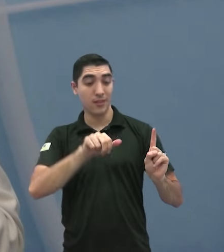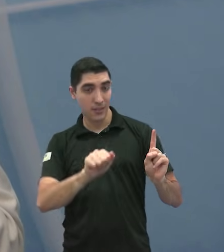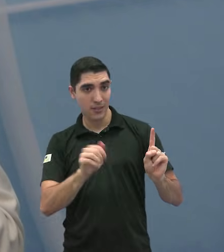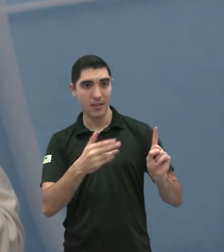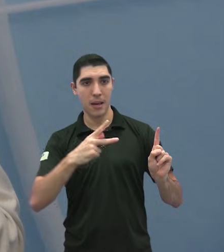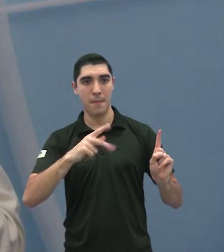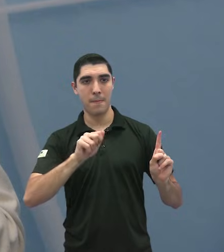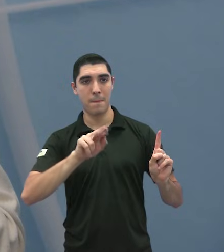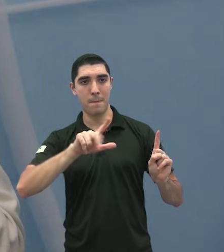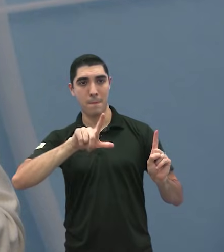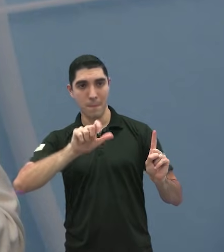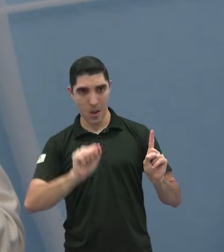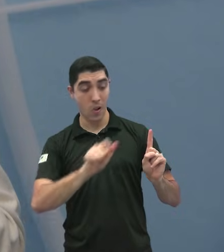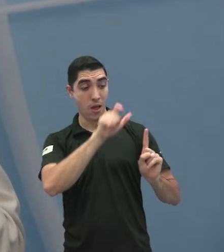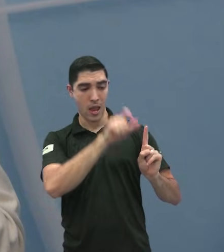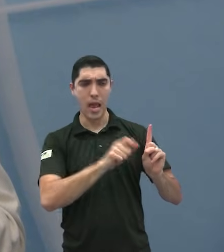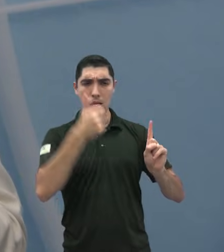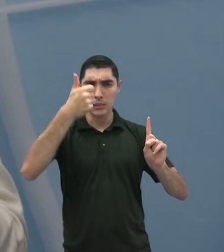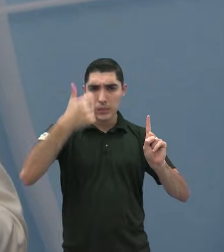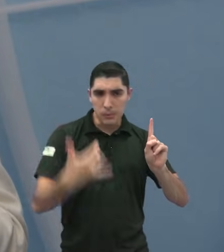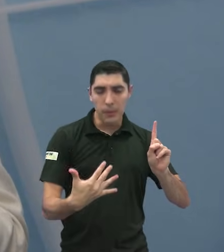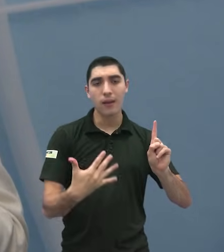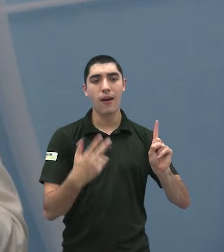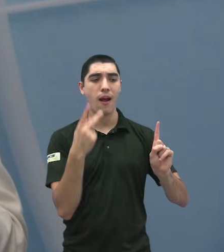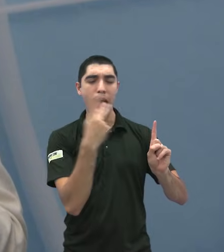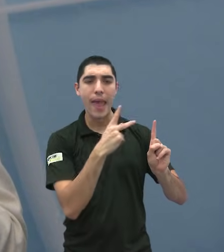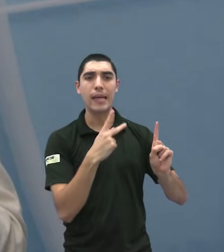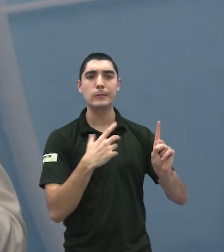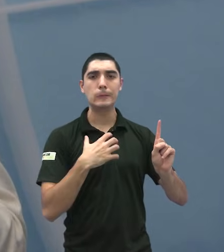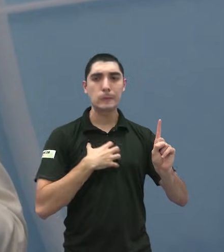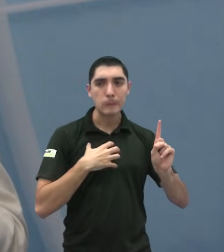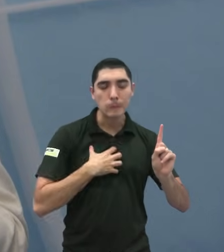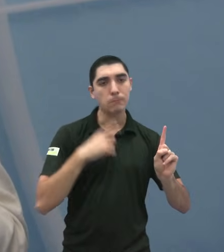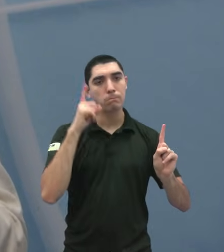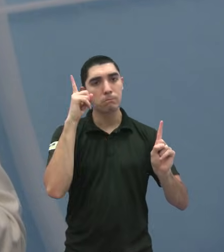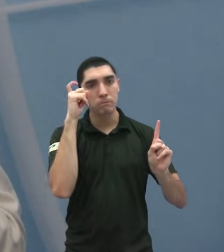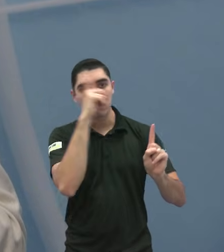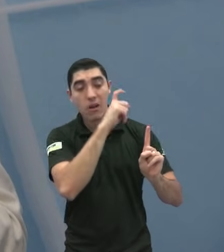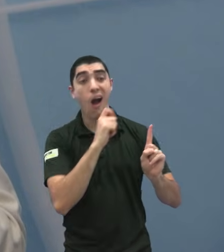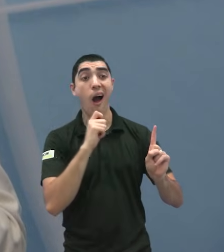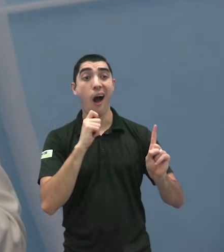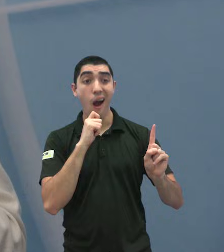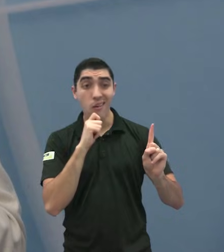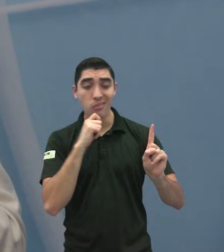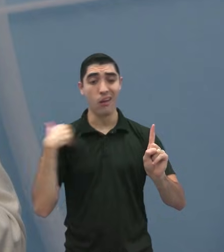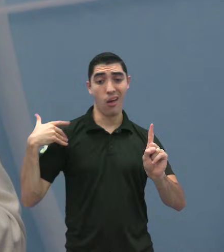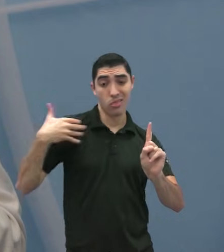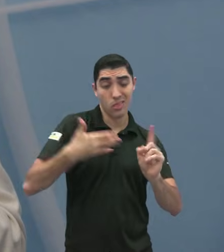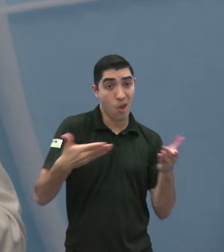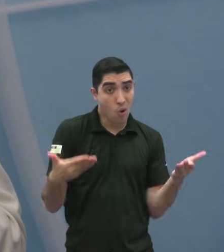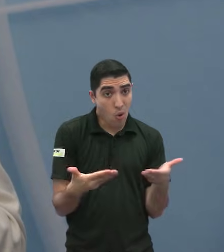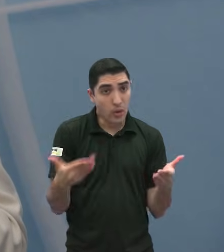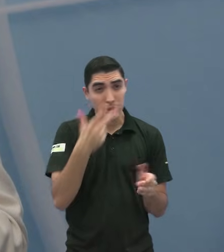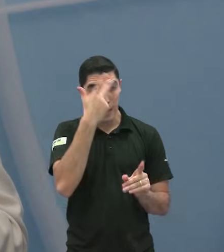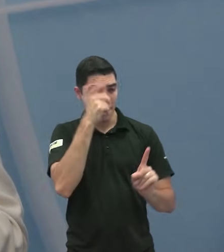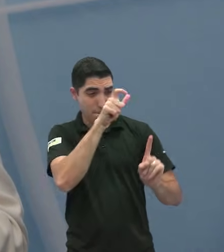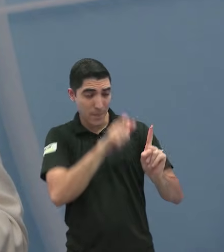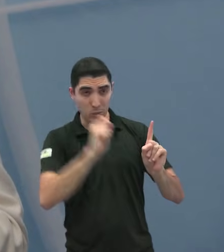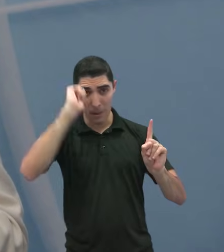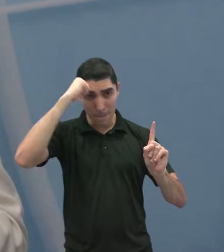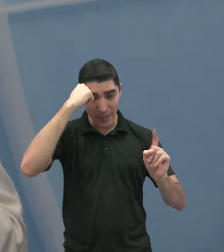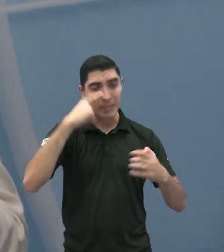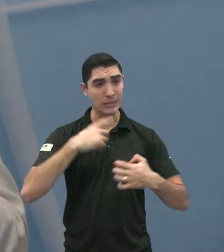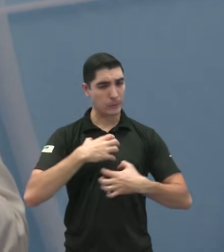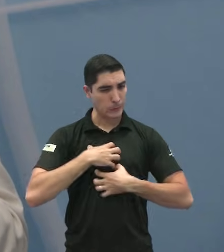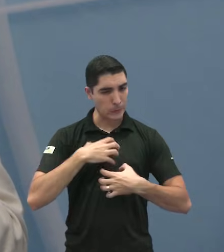Lourenço, que vai contar para a gente sobre as dificuldades que pessoas negras ainda encontram para se identificar e